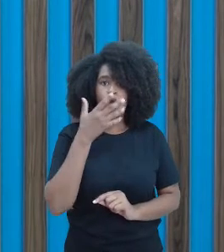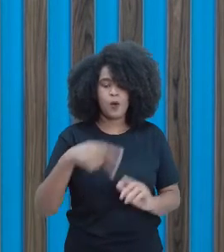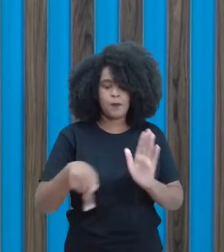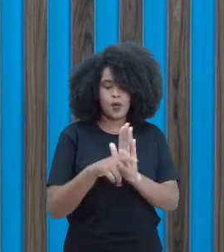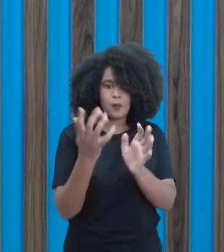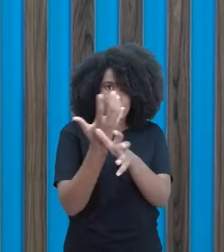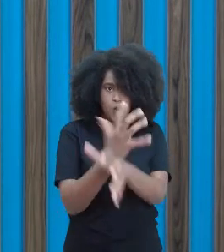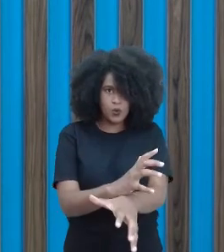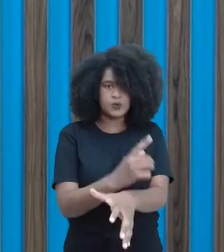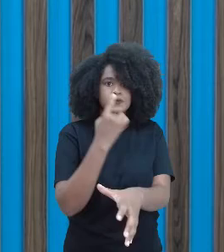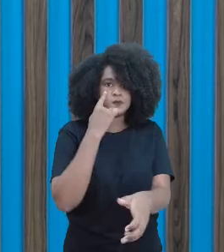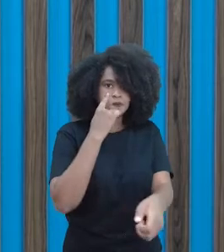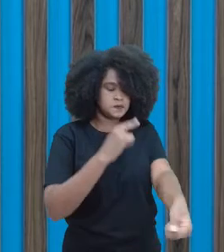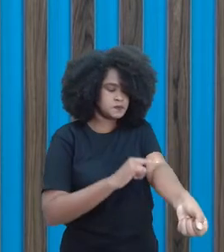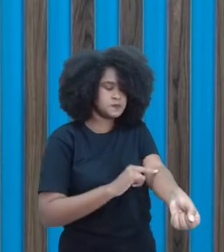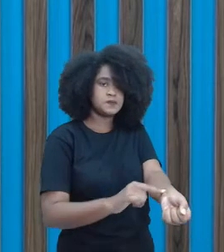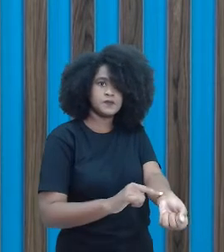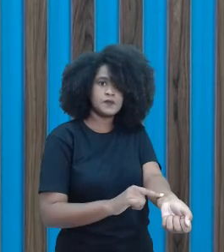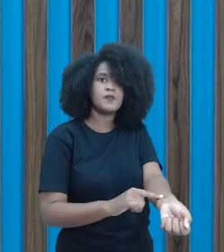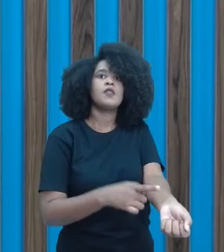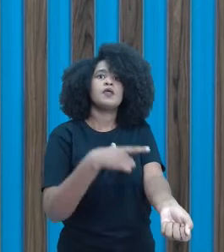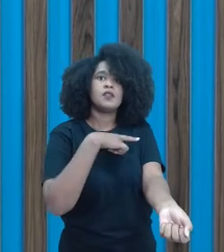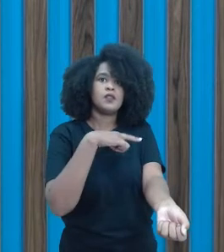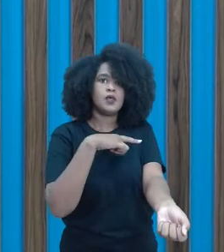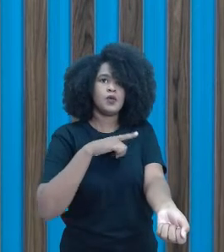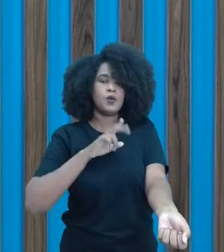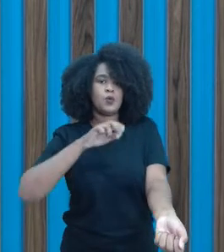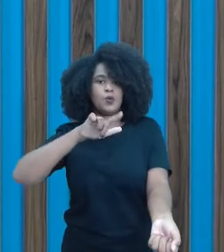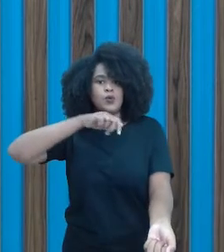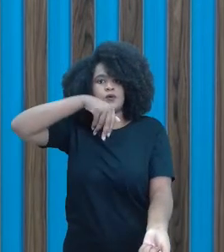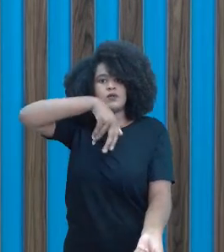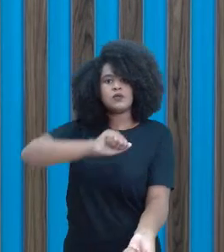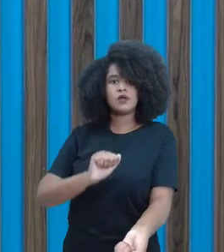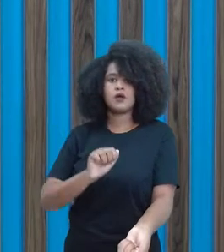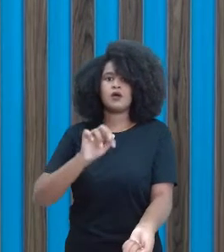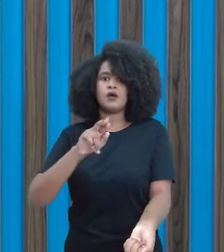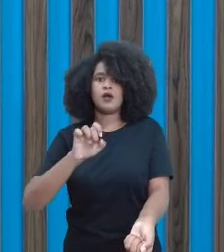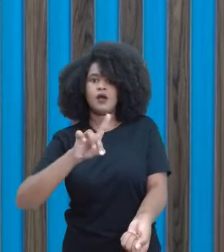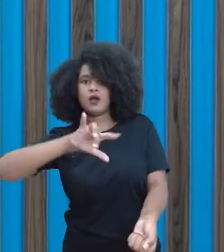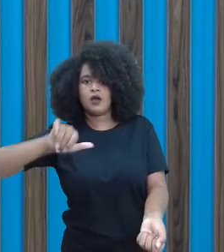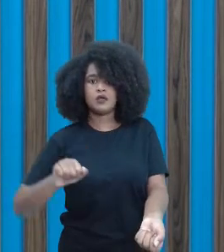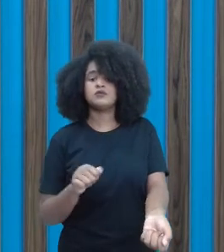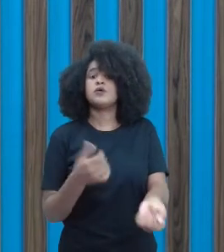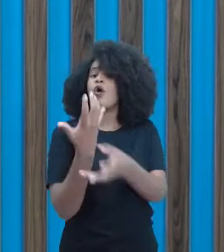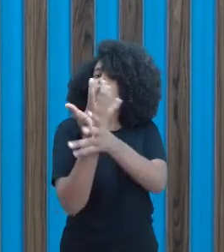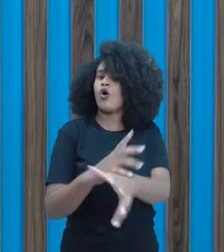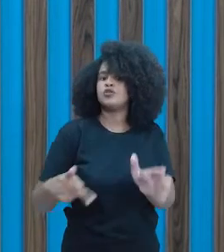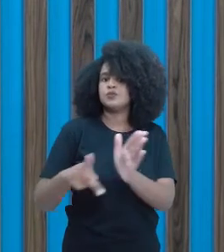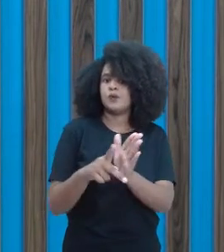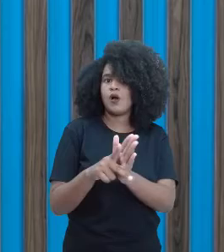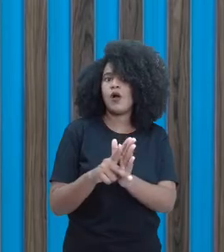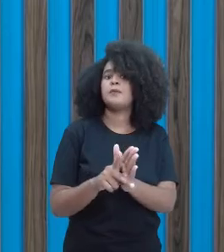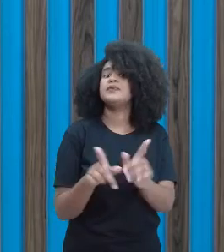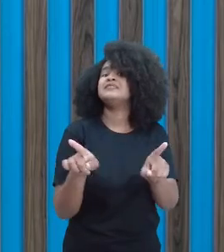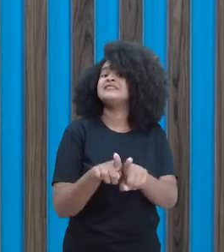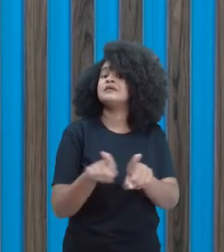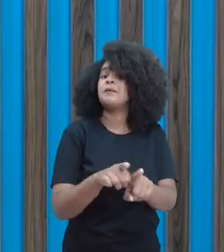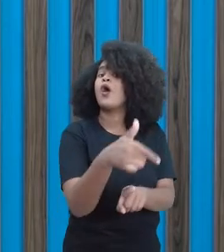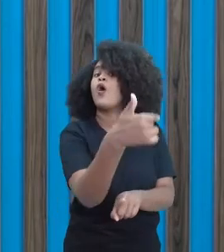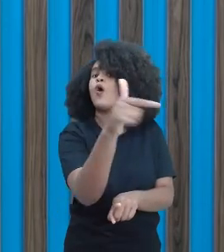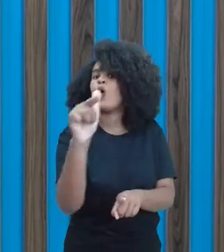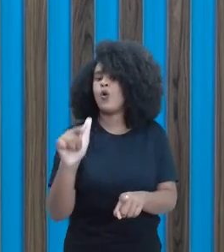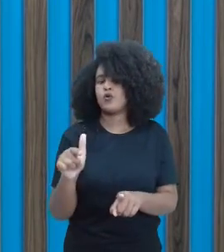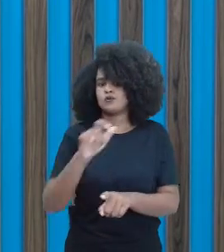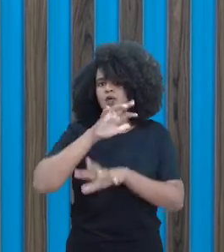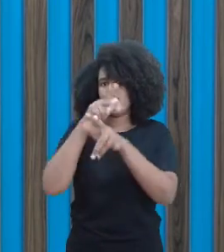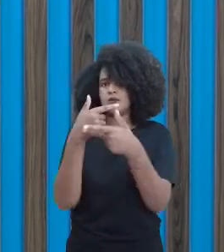né? As carpais, a una, o rádio. Então, esses ossos, eles são compartilhados, né? Pelos